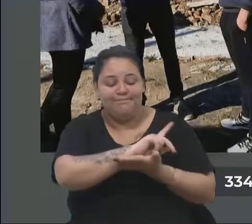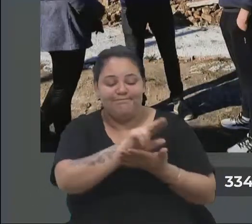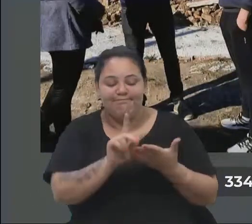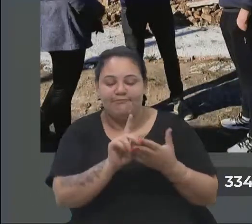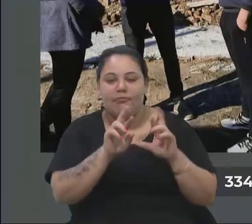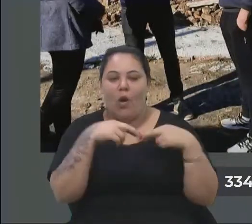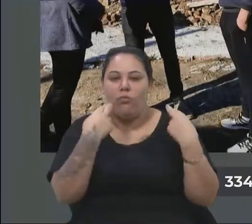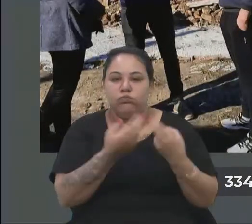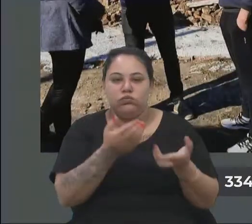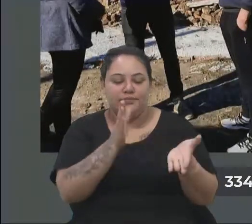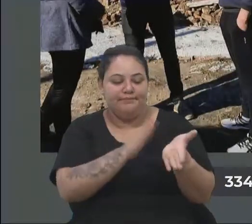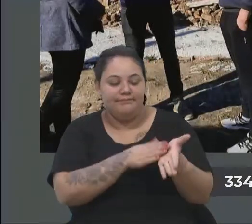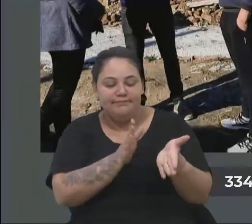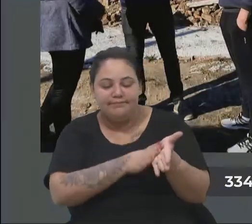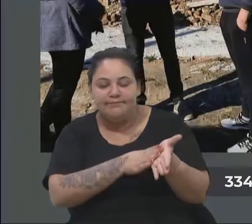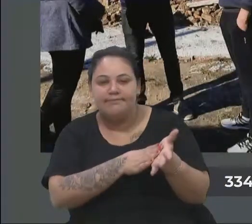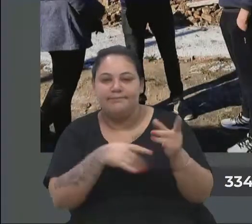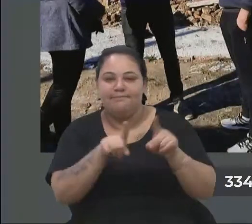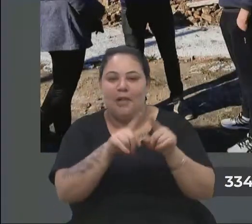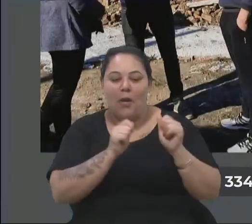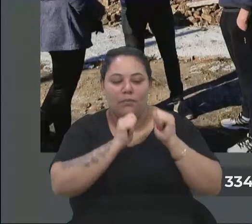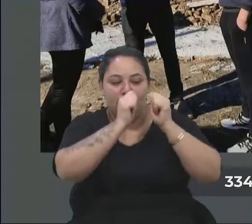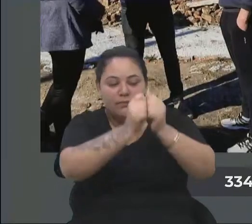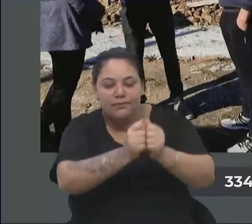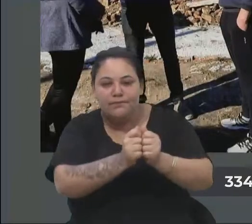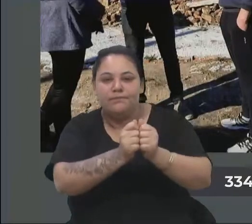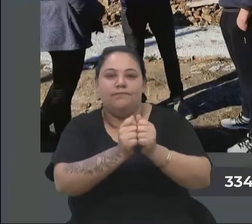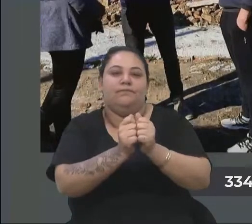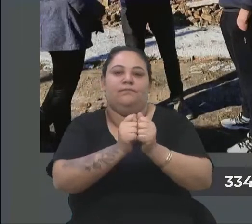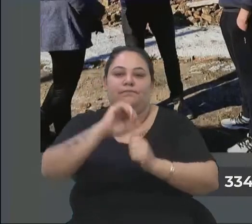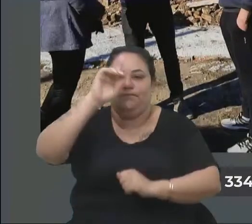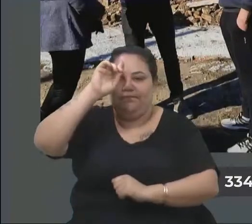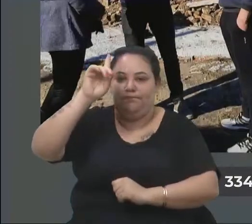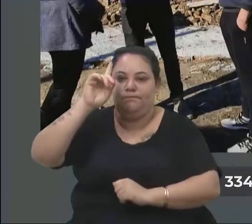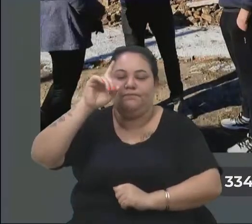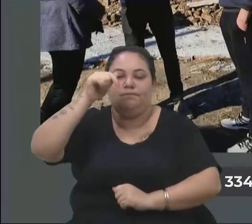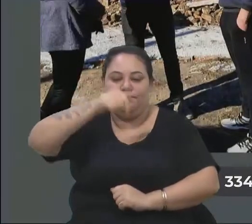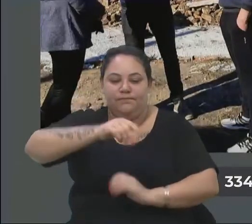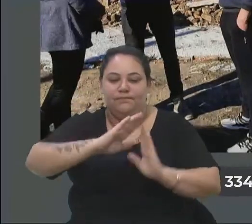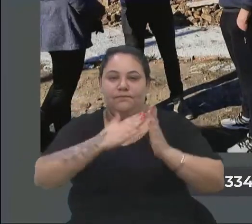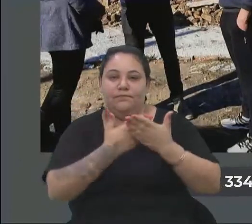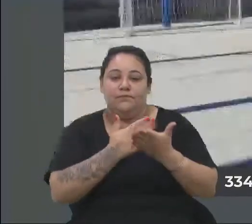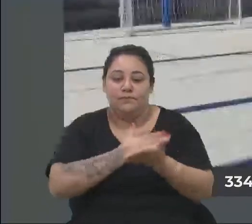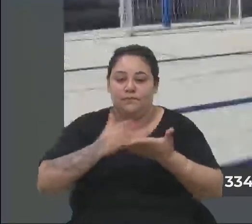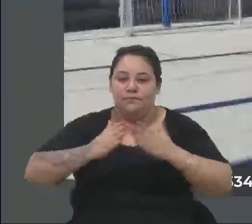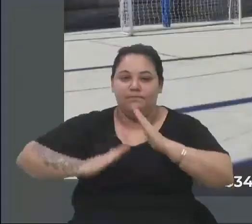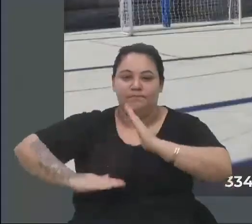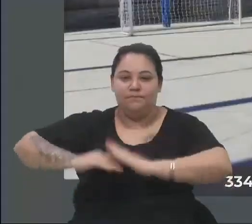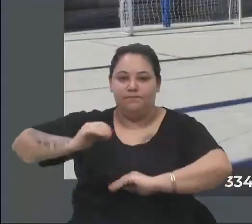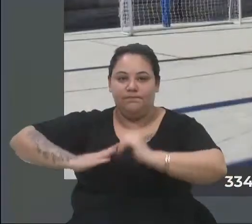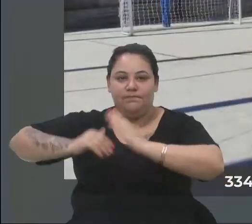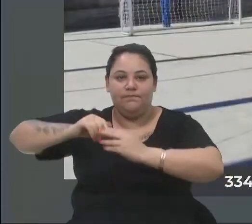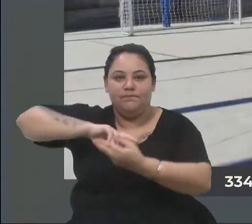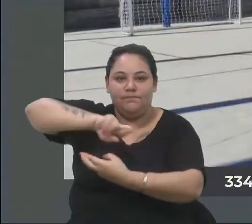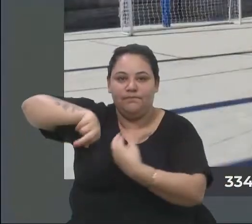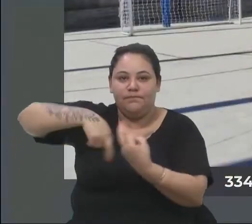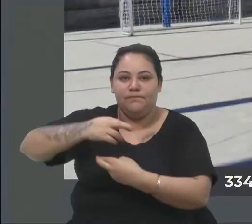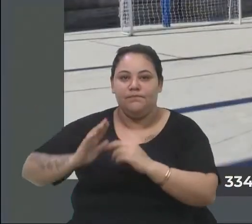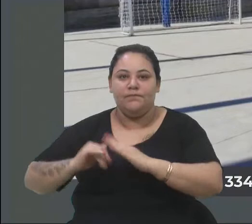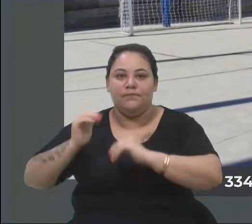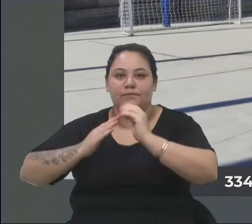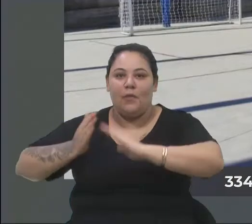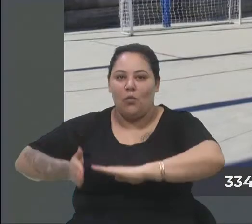cobranças, juntamente com a direção da escola, foi possível dar início nas obras, com a construção do novo